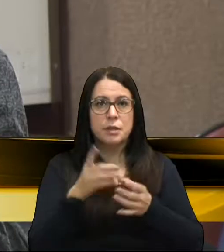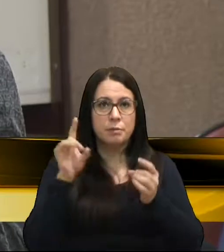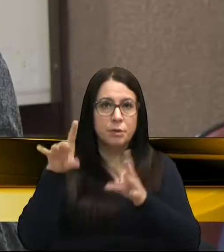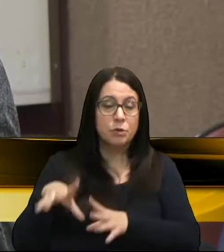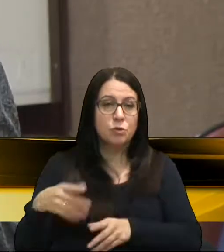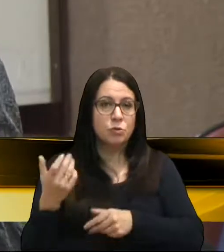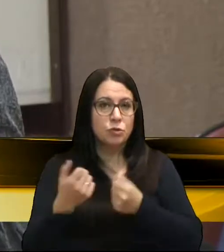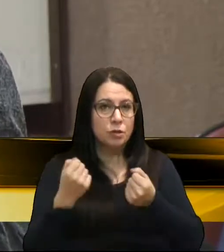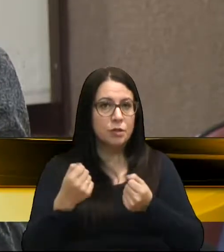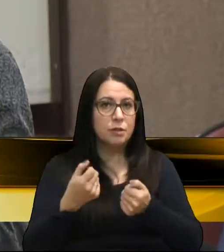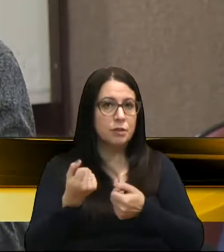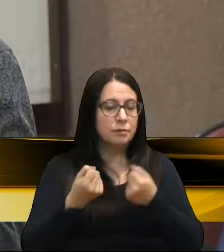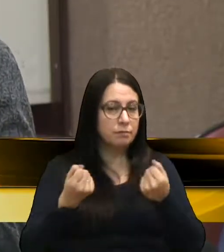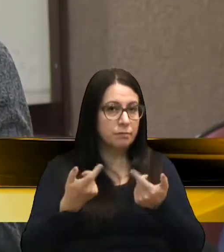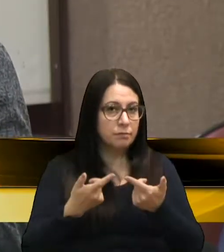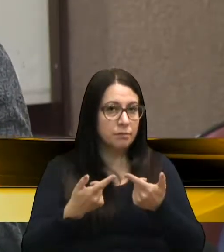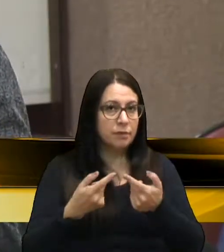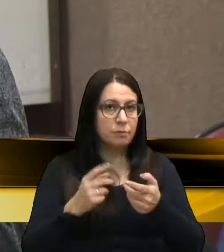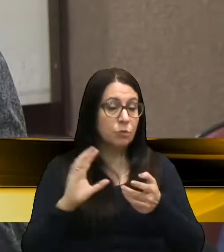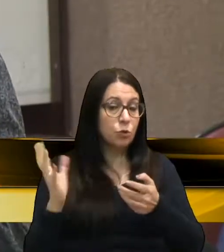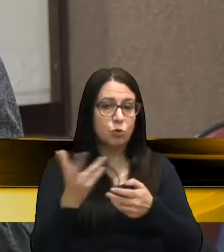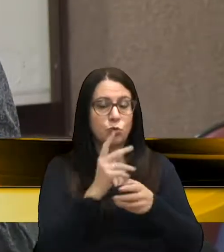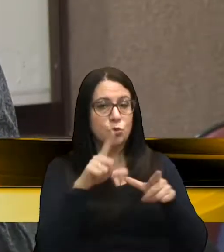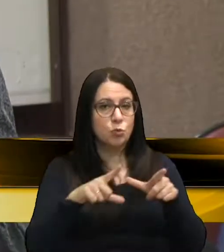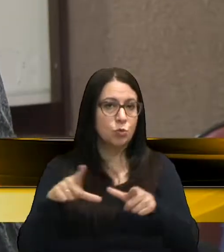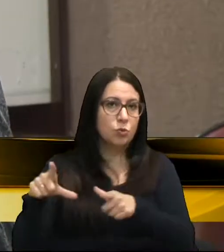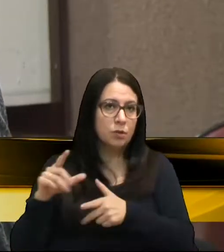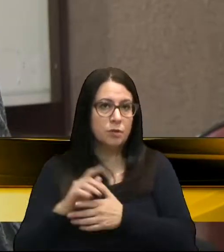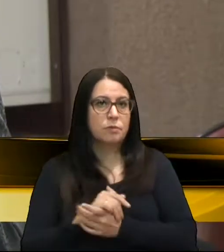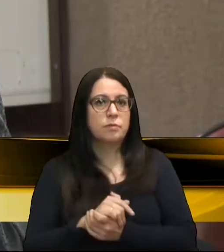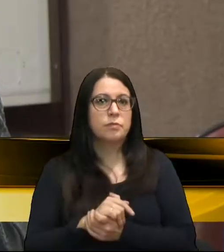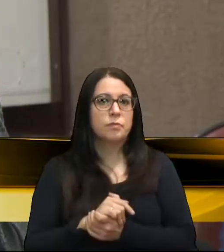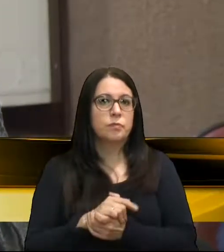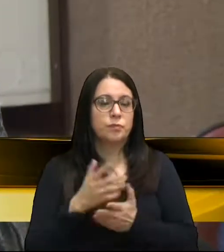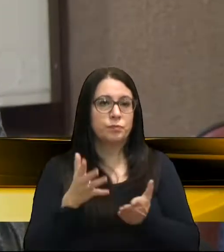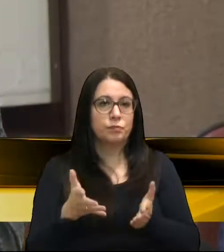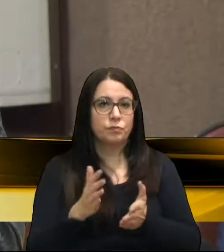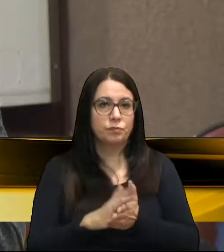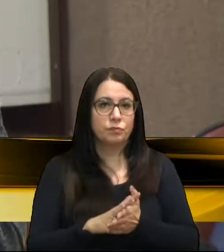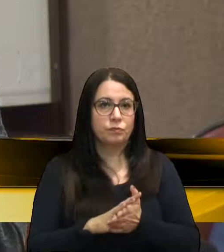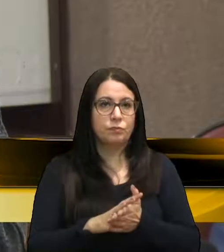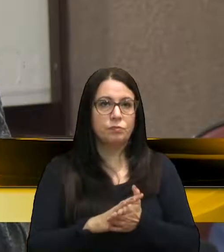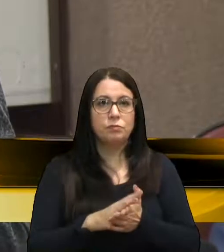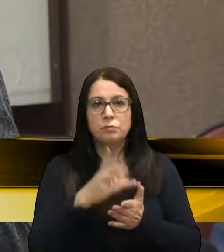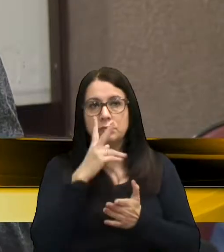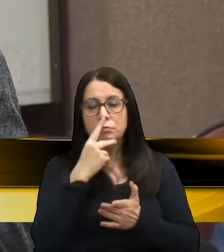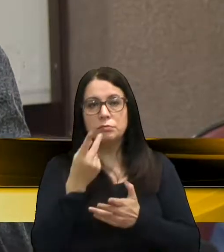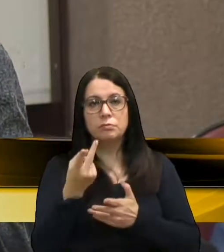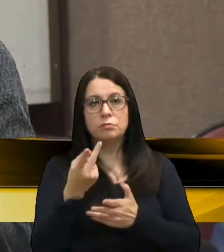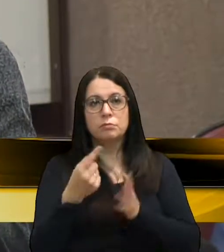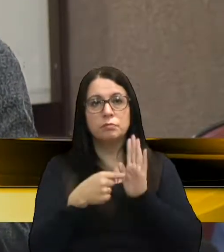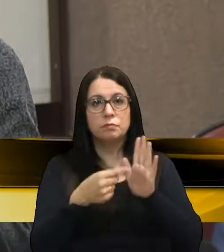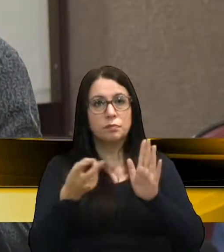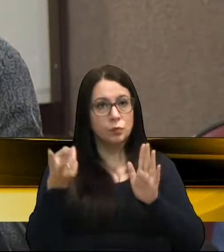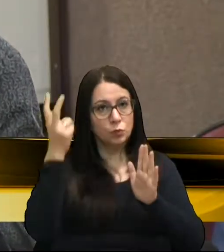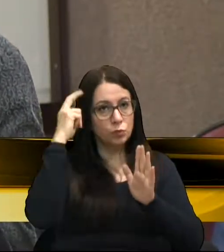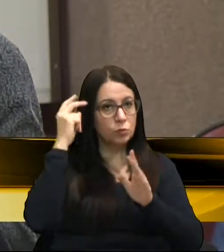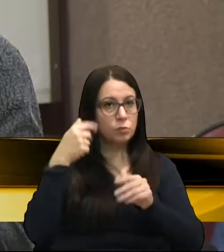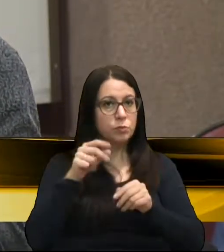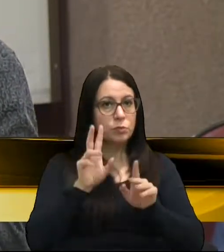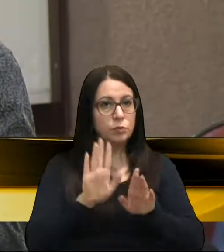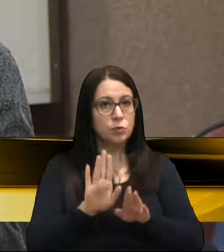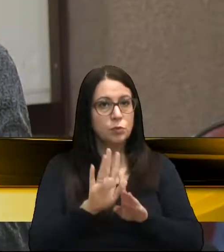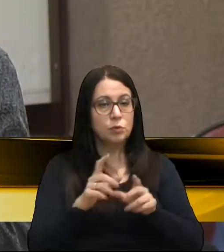de veículos roubados, tomar conta desses espaços aí que hoje é símbolo de uma cultura que deve ser mantida